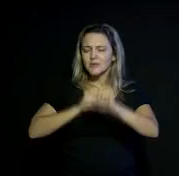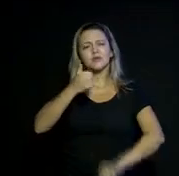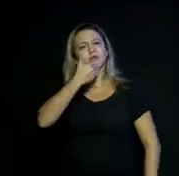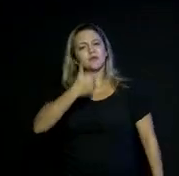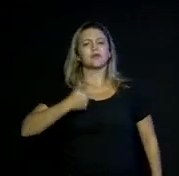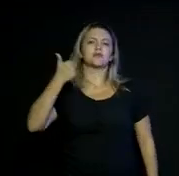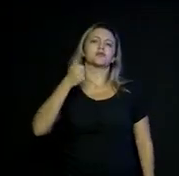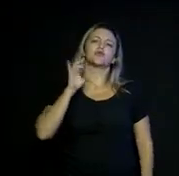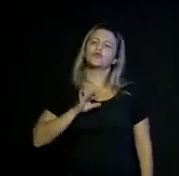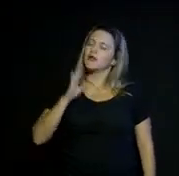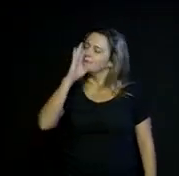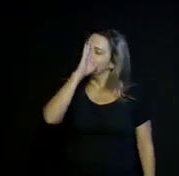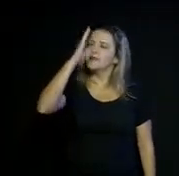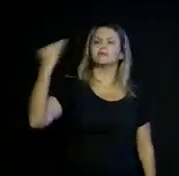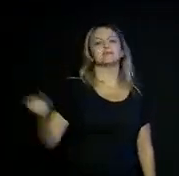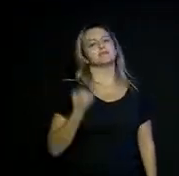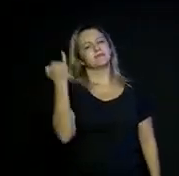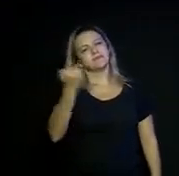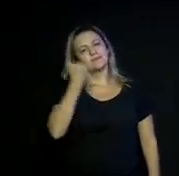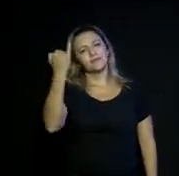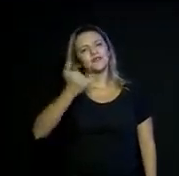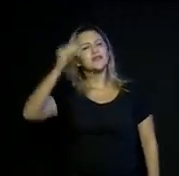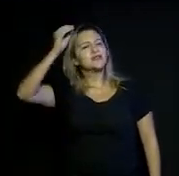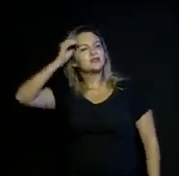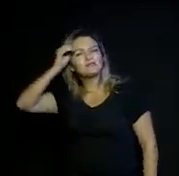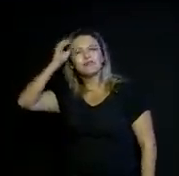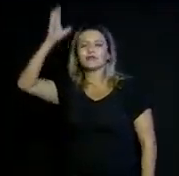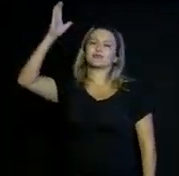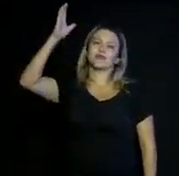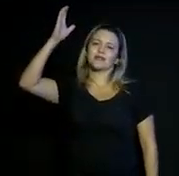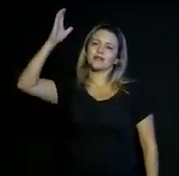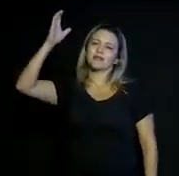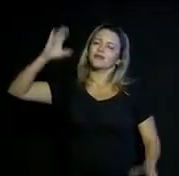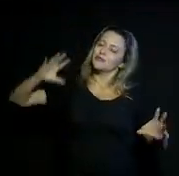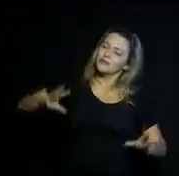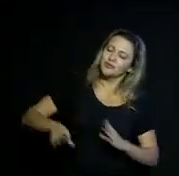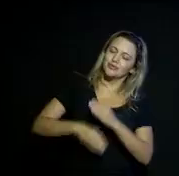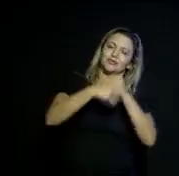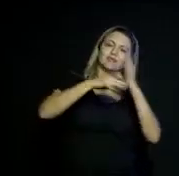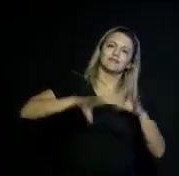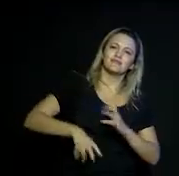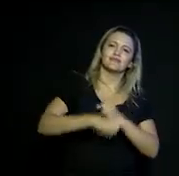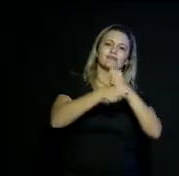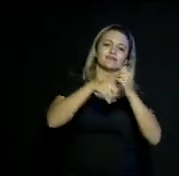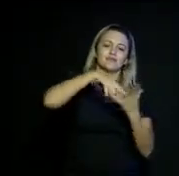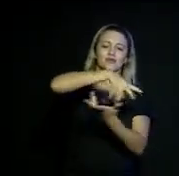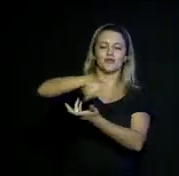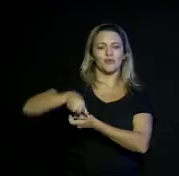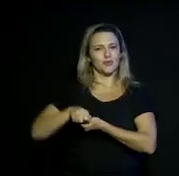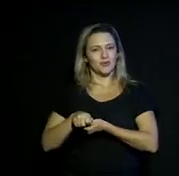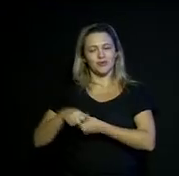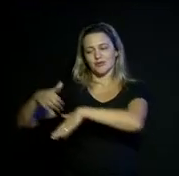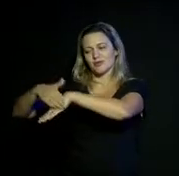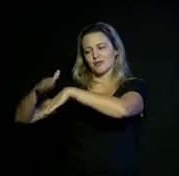o conhecimento que nos faz um fator de soma para o mundo. Eu vou deixar vocês com essa frase, que não é minha,